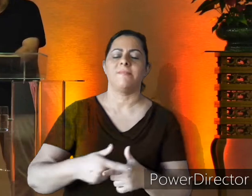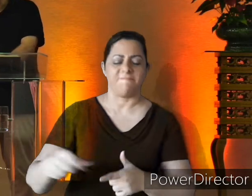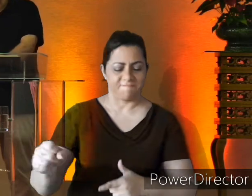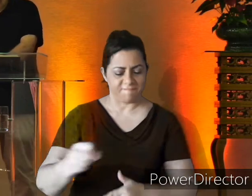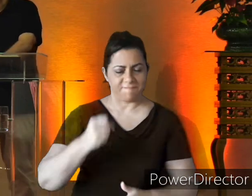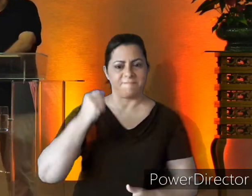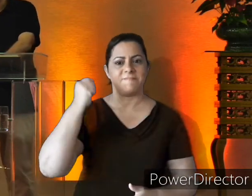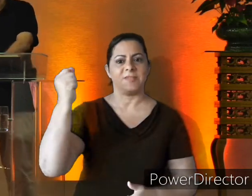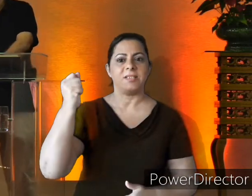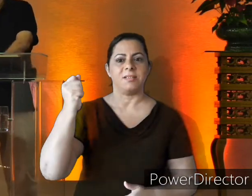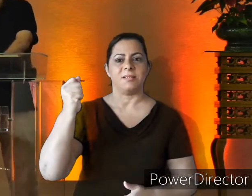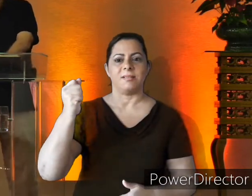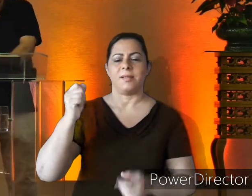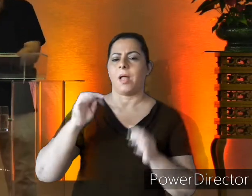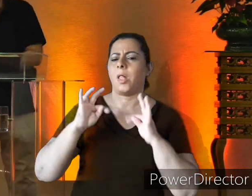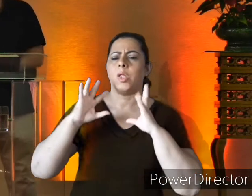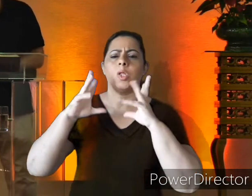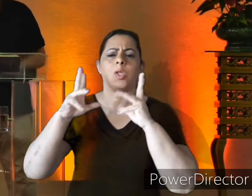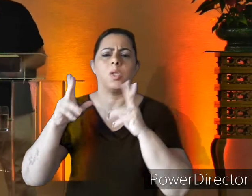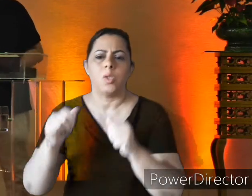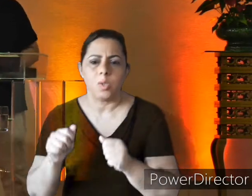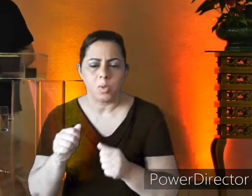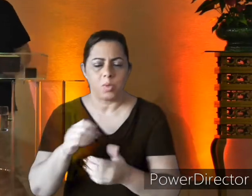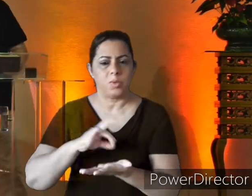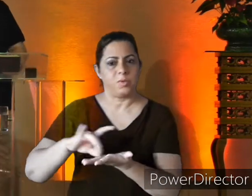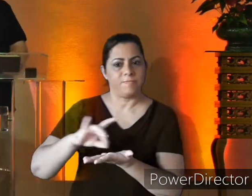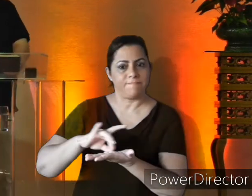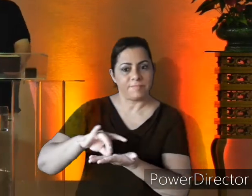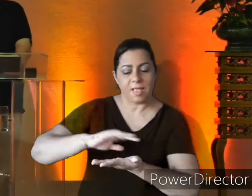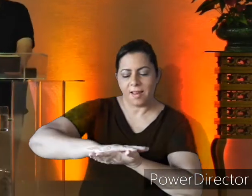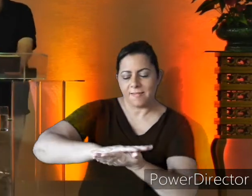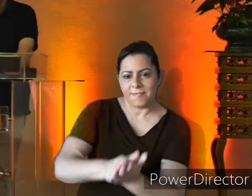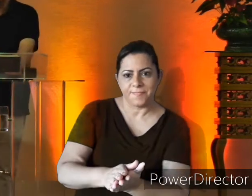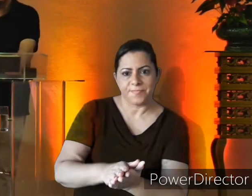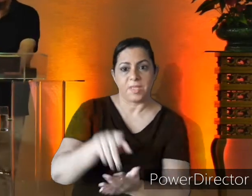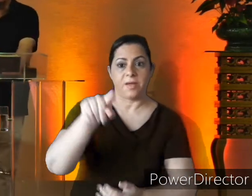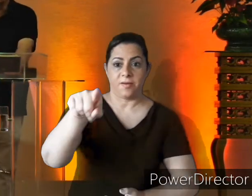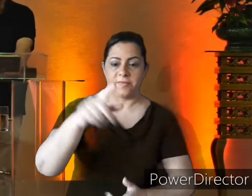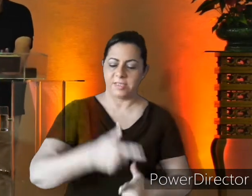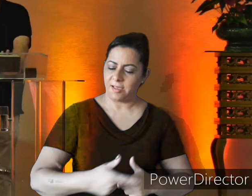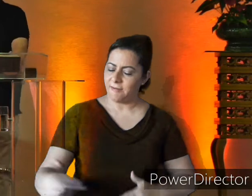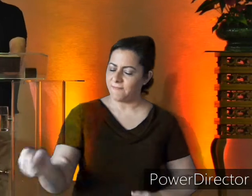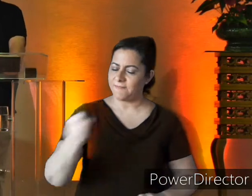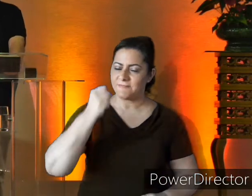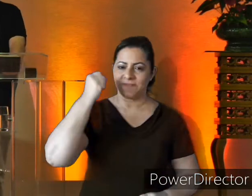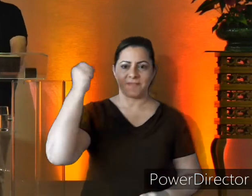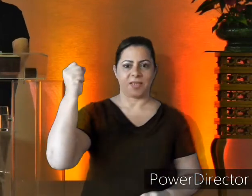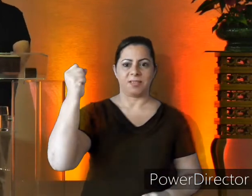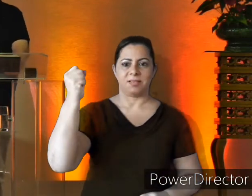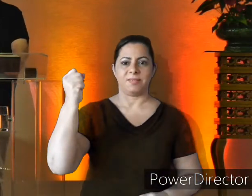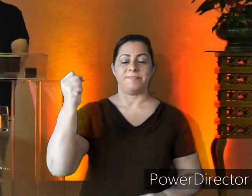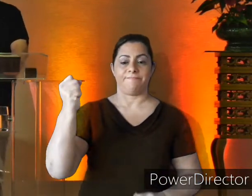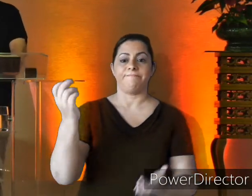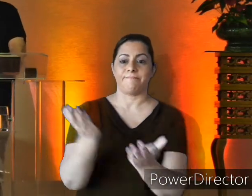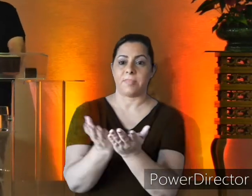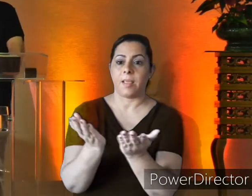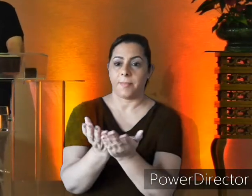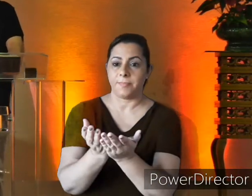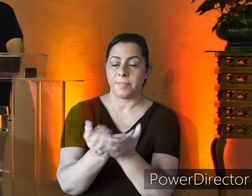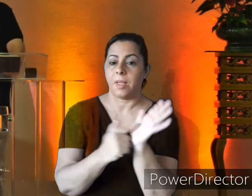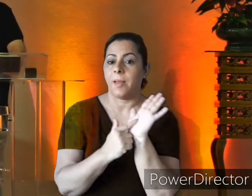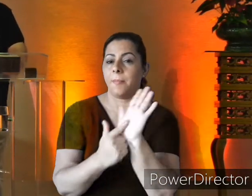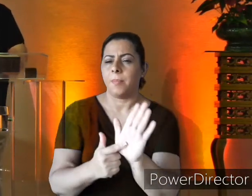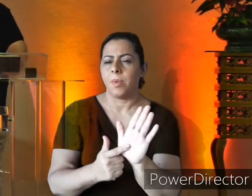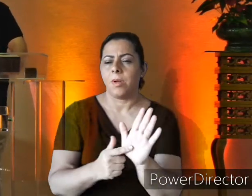orando, homens clamando, e em nenhum momento de vitória não houve oração, não houve